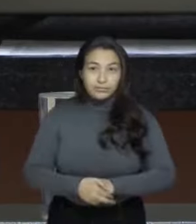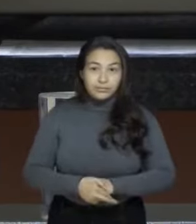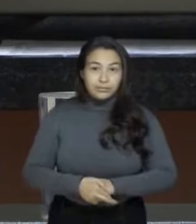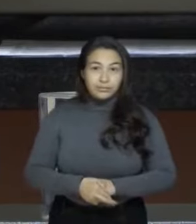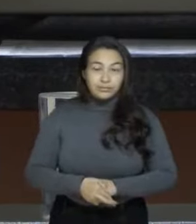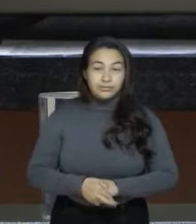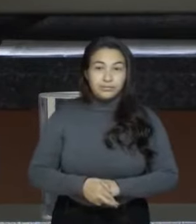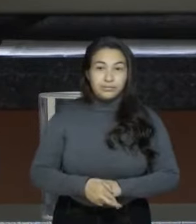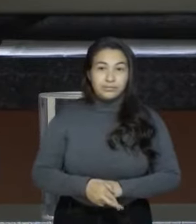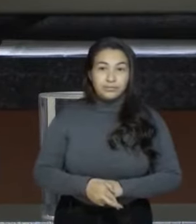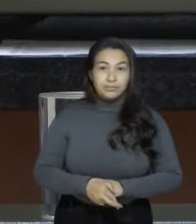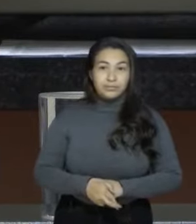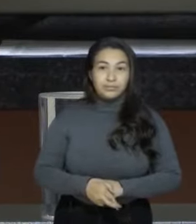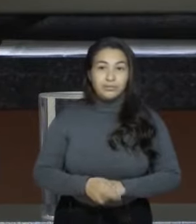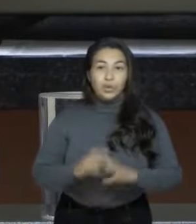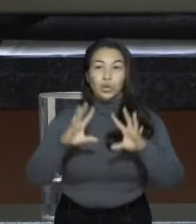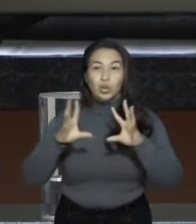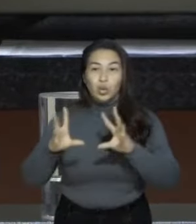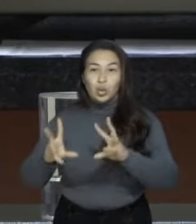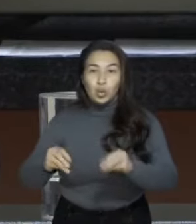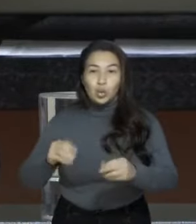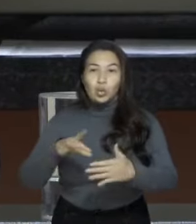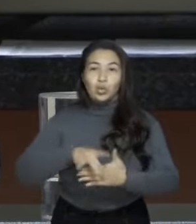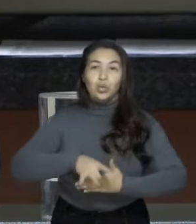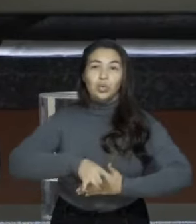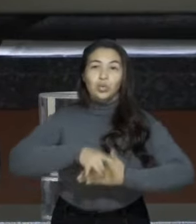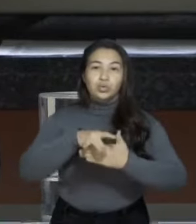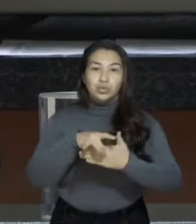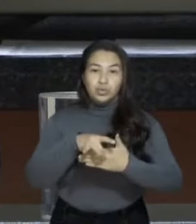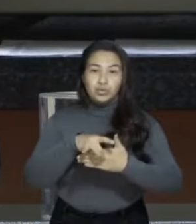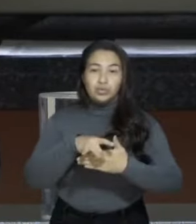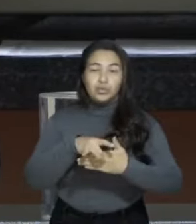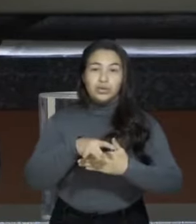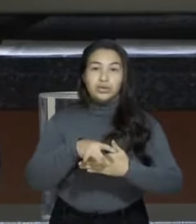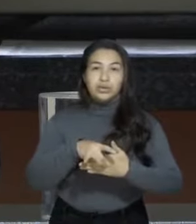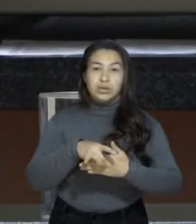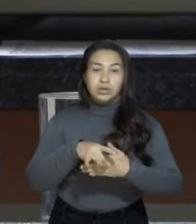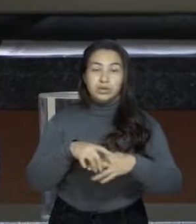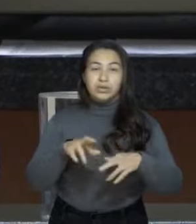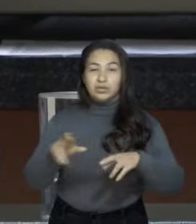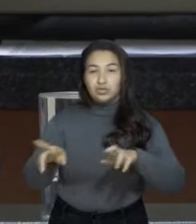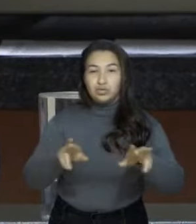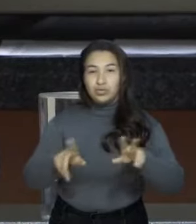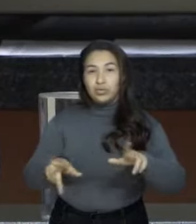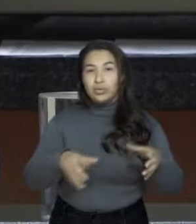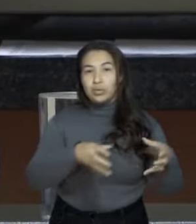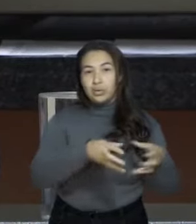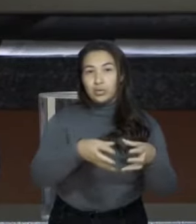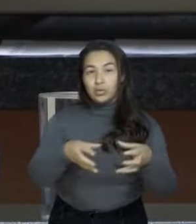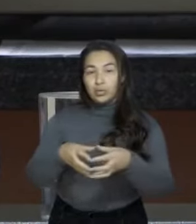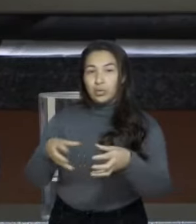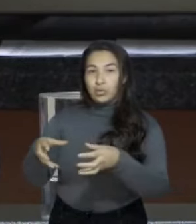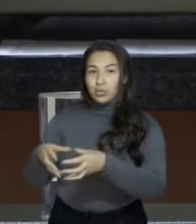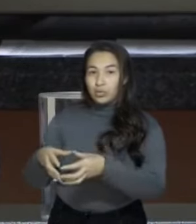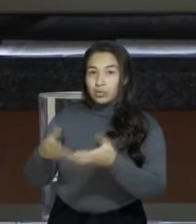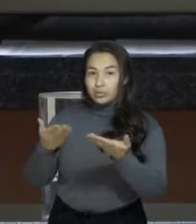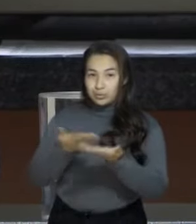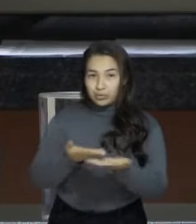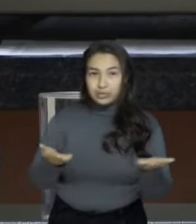endosado por todos os líderes das nossas diferentes bancadas que tem acento nesta